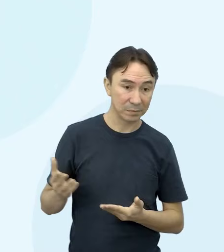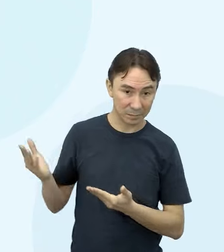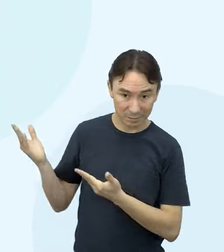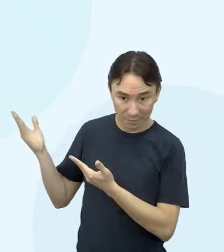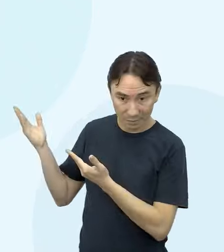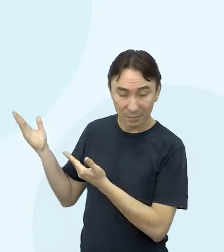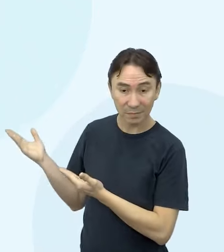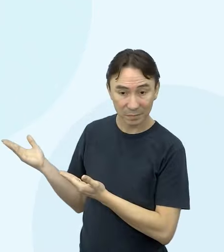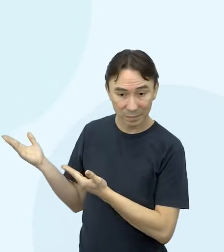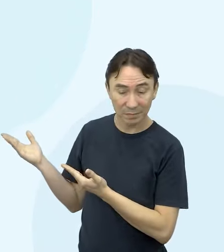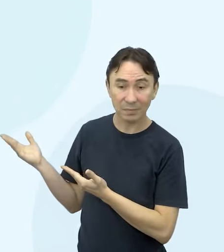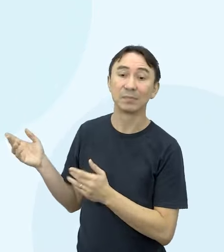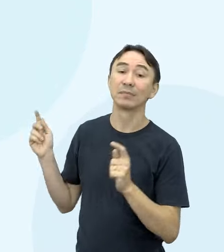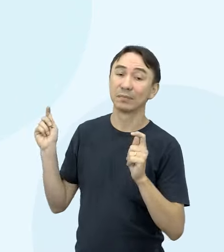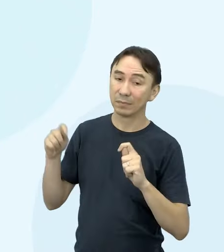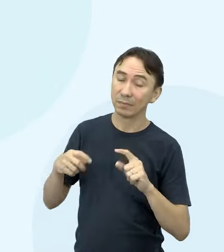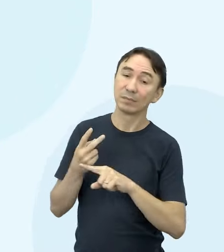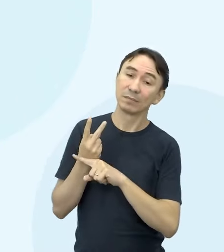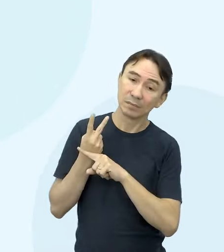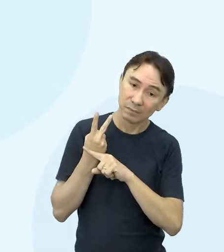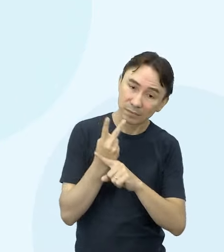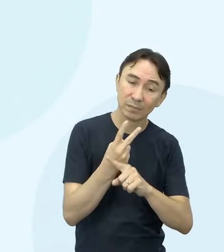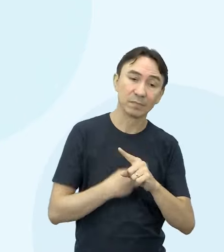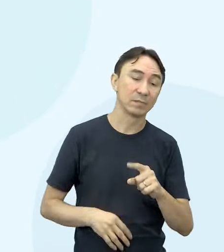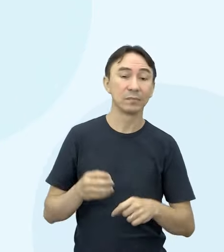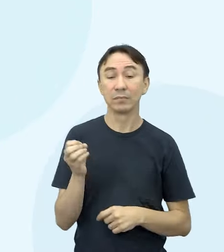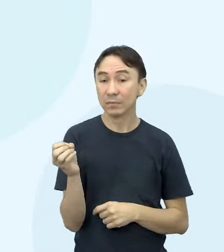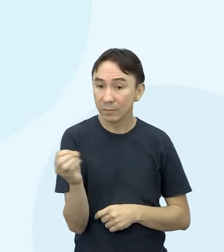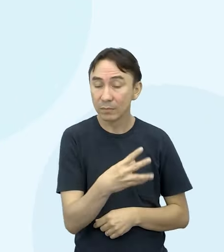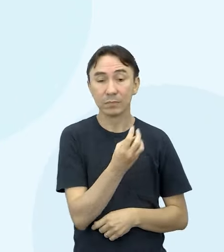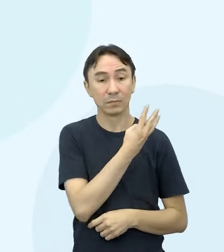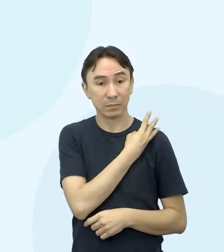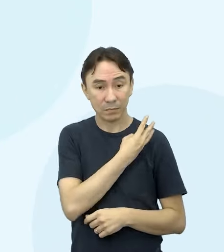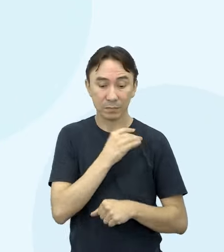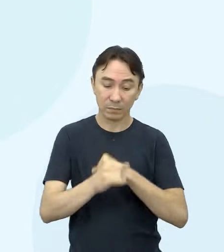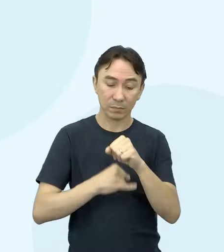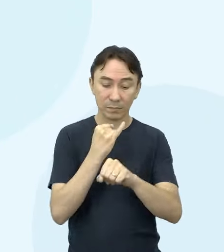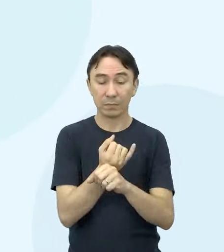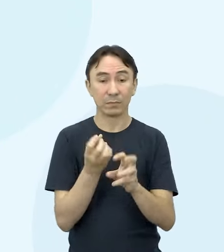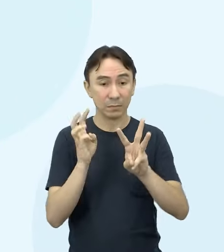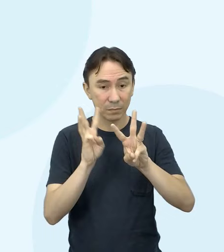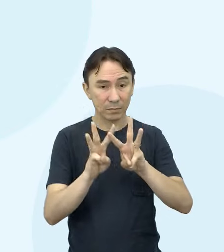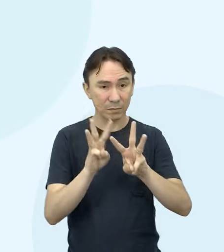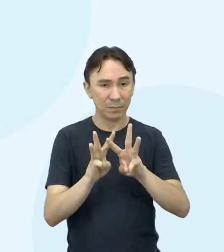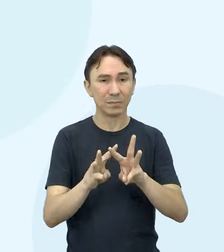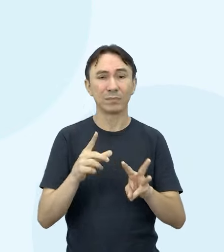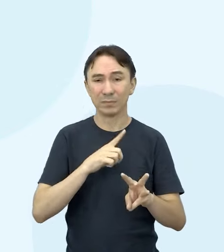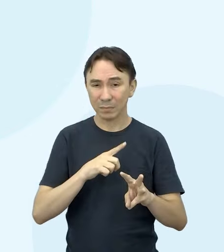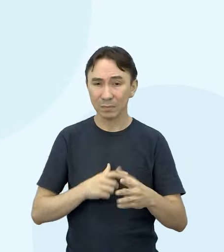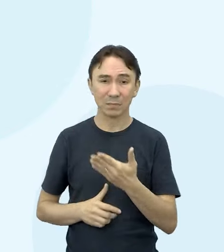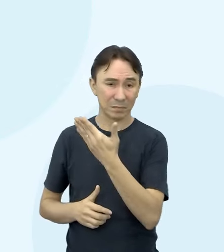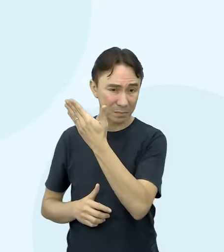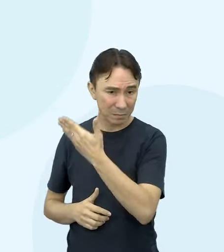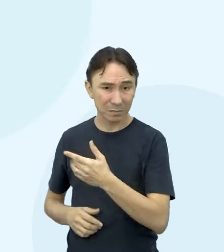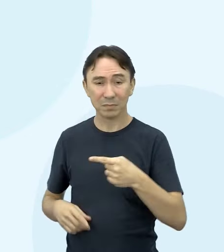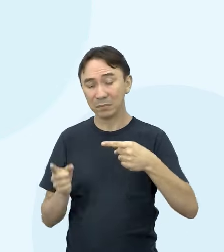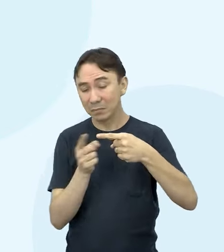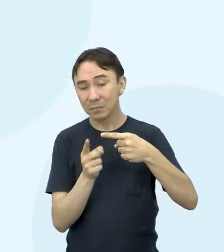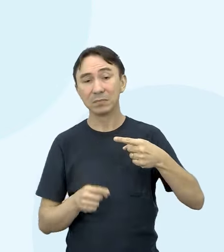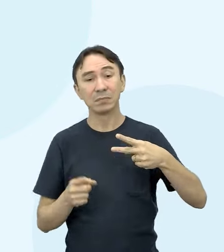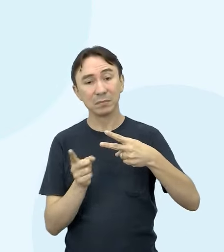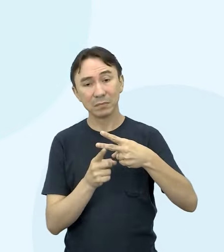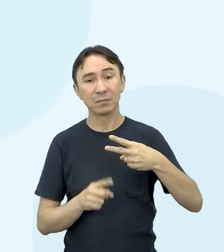vocês acessam o site do Novo Ensino Médio, vocês vão ter acesso aí aos itinerários formativos, aos aprofundamentos curriculares, dá uma olhada no